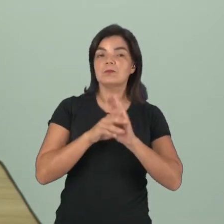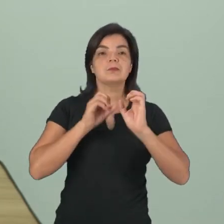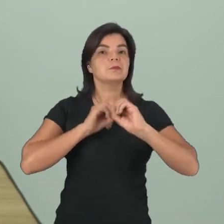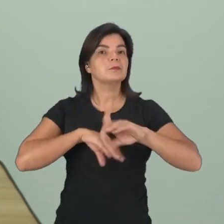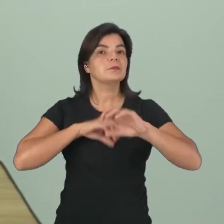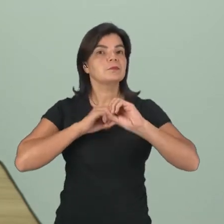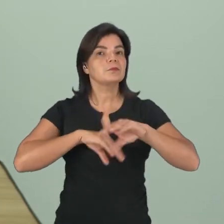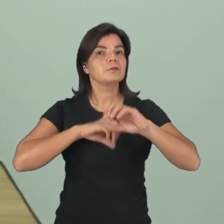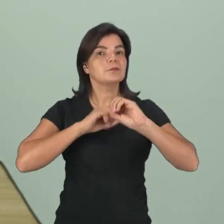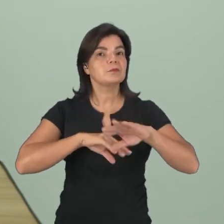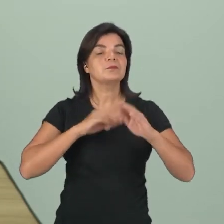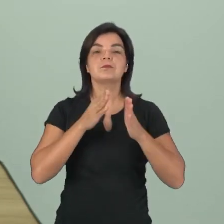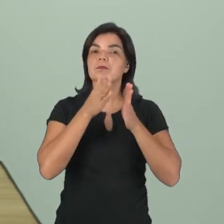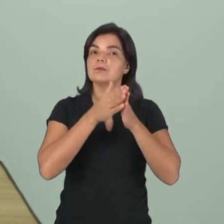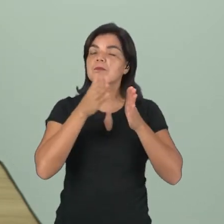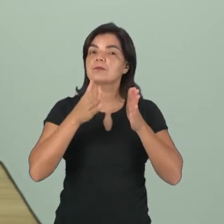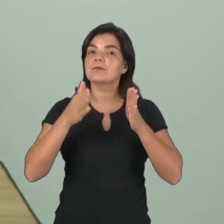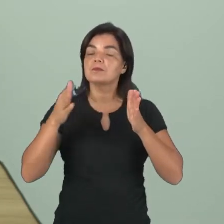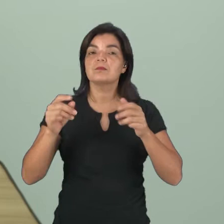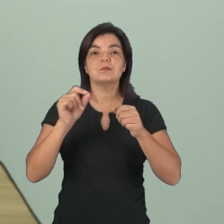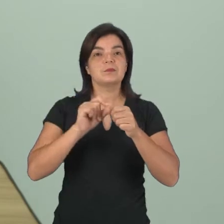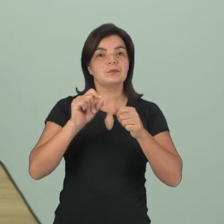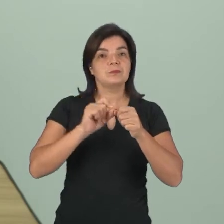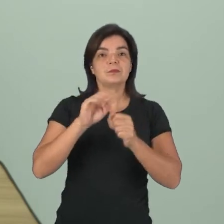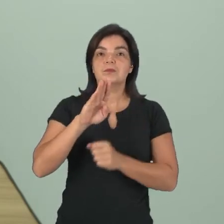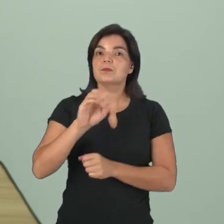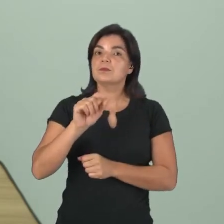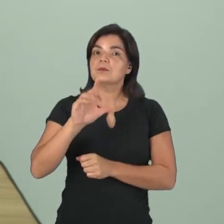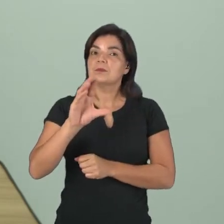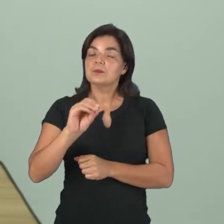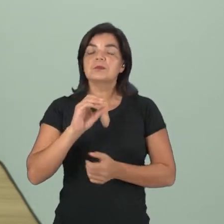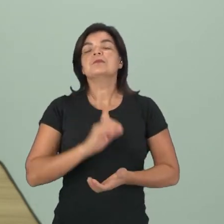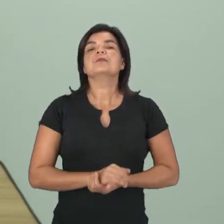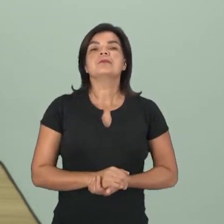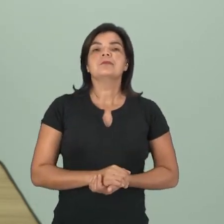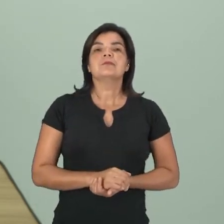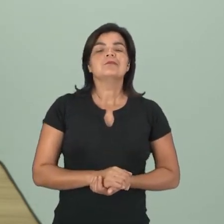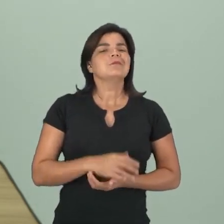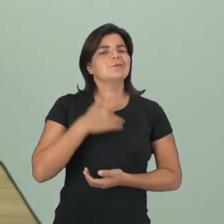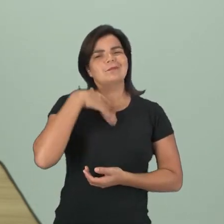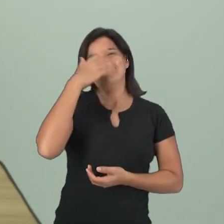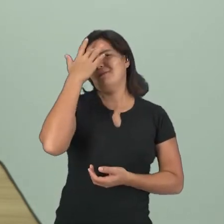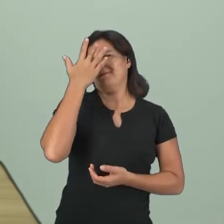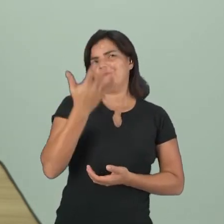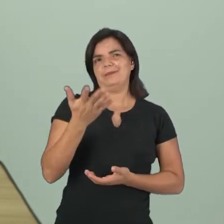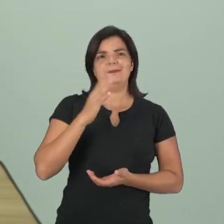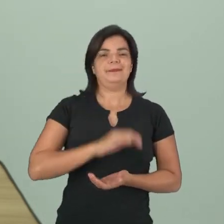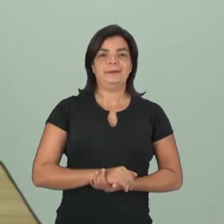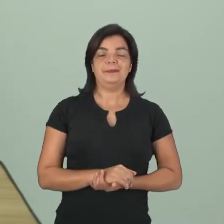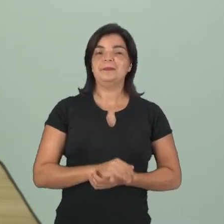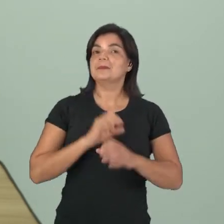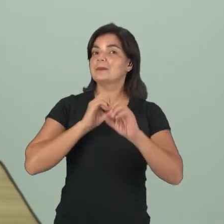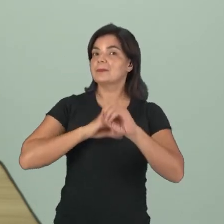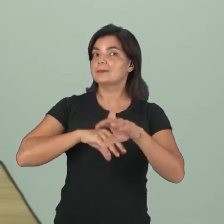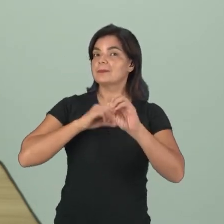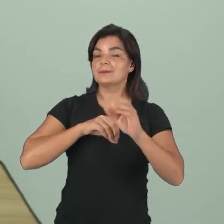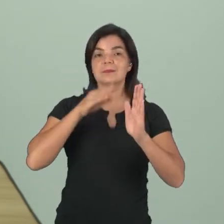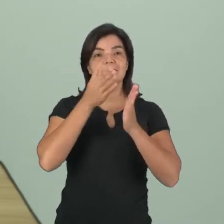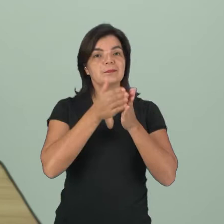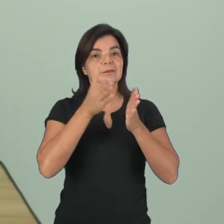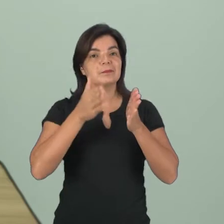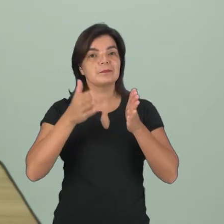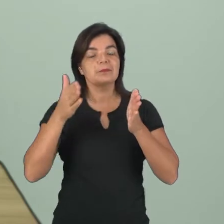texto serve para ensinar o passo a passo de fazer um bolo. Ah, esse tá muito fácil. Ensinar o